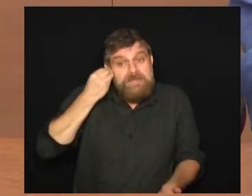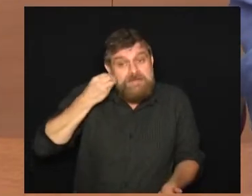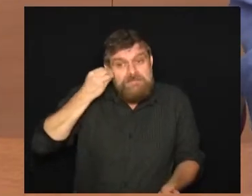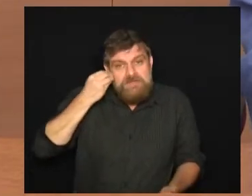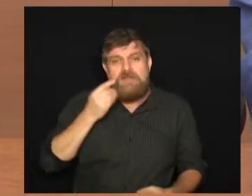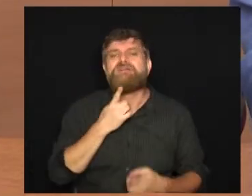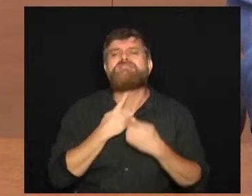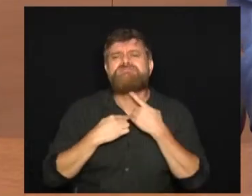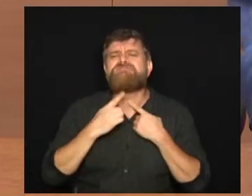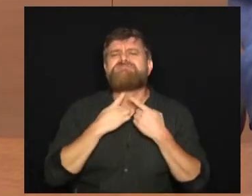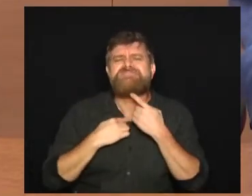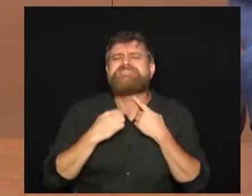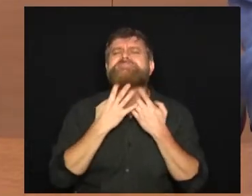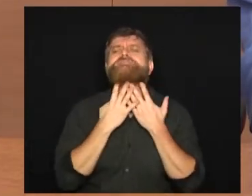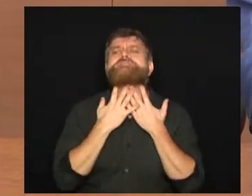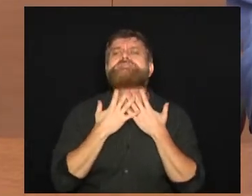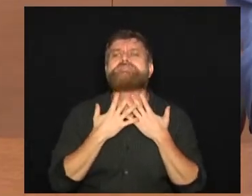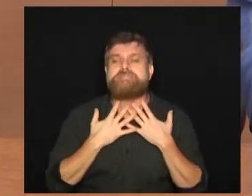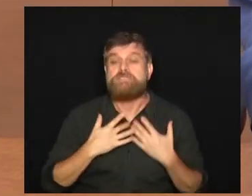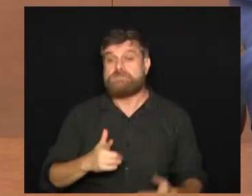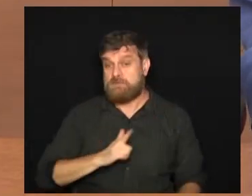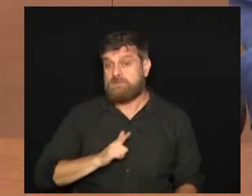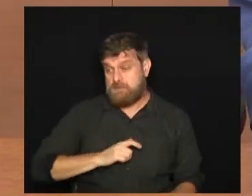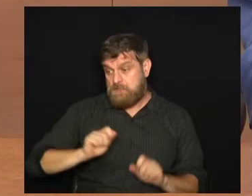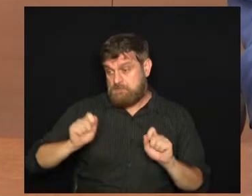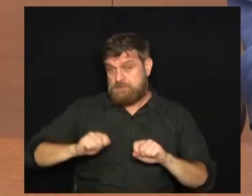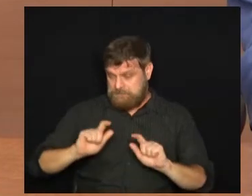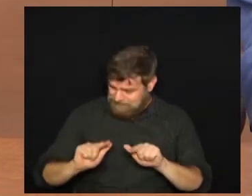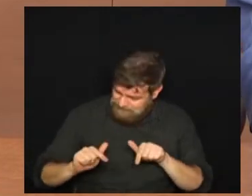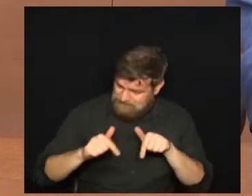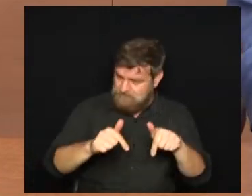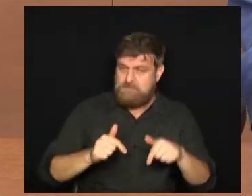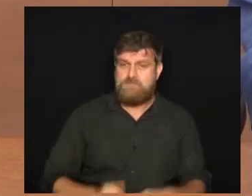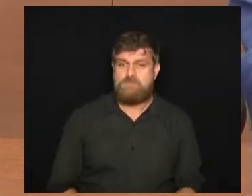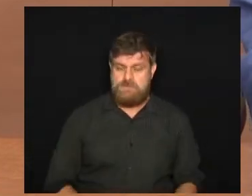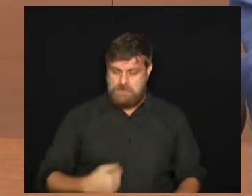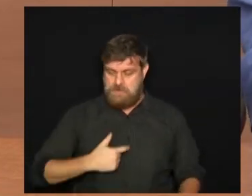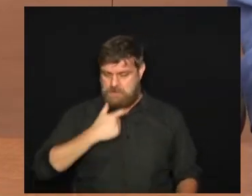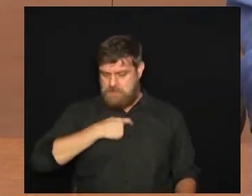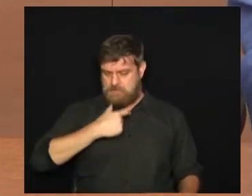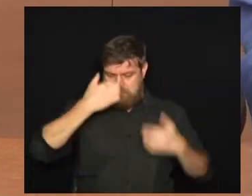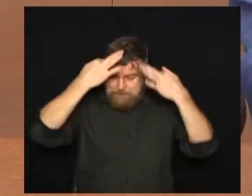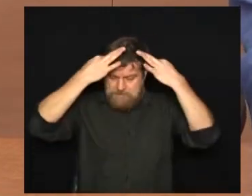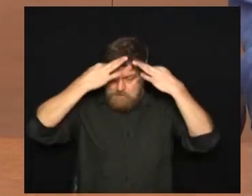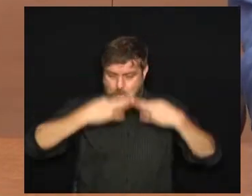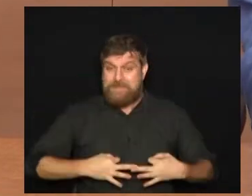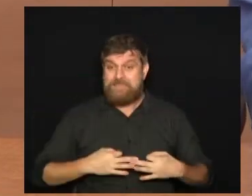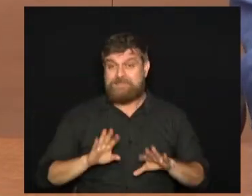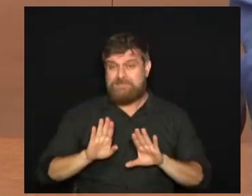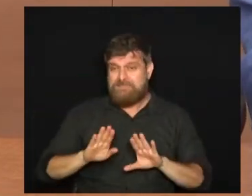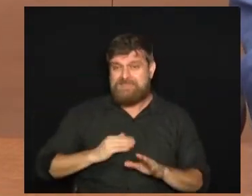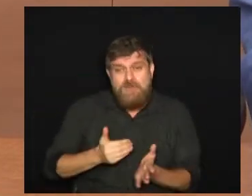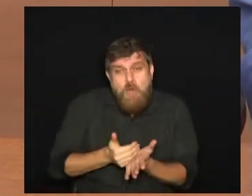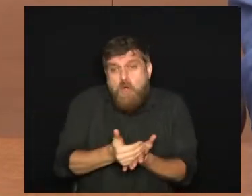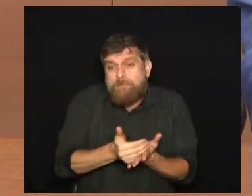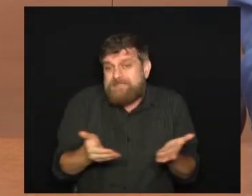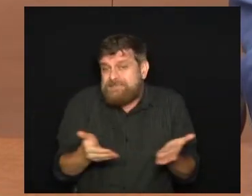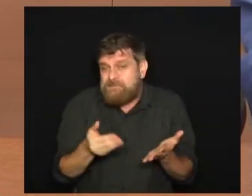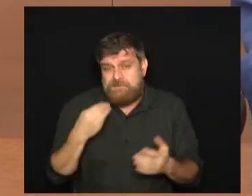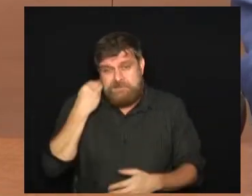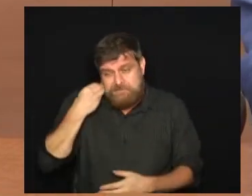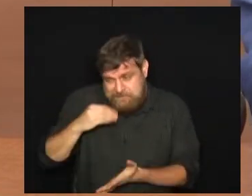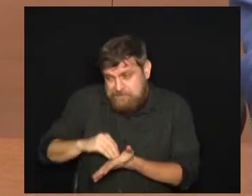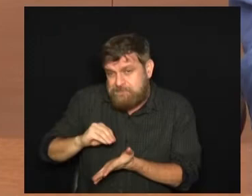Vontade eu tenho muito, dedicação eu tenho muito, honestidade eu tenho muito, graças a Deus, mas eu sou um cara que estou começando agora,